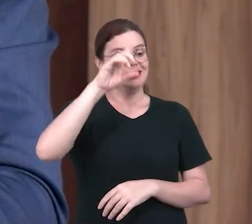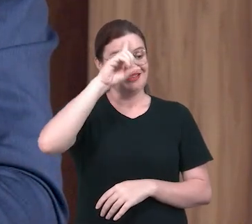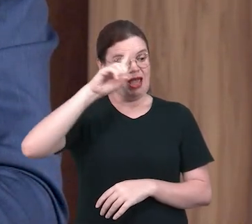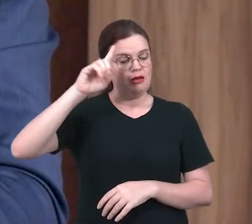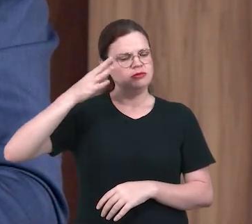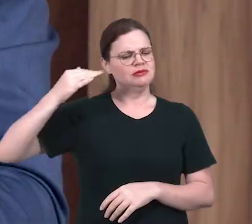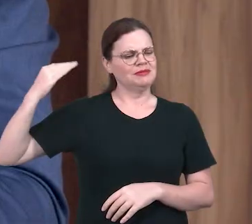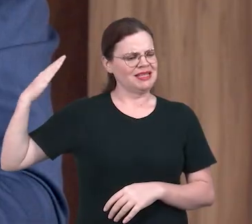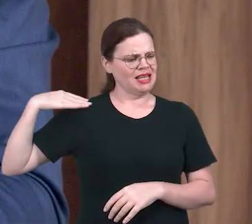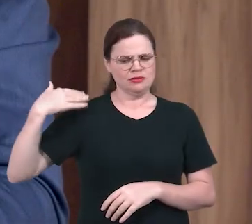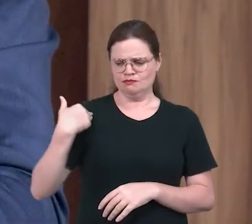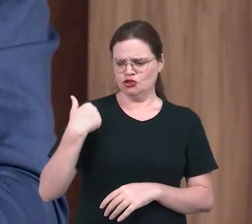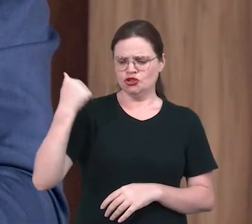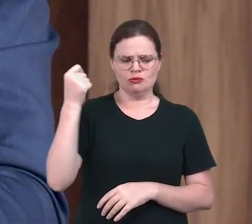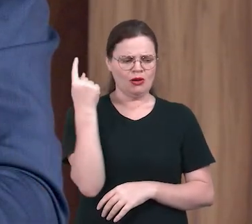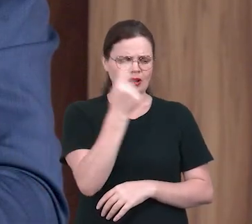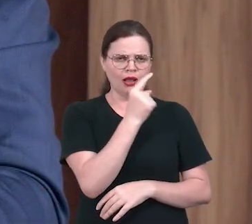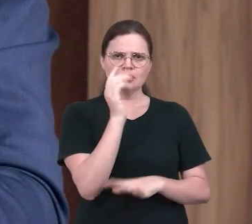tomou.